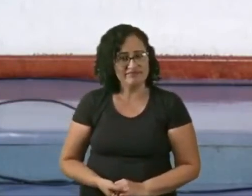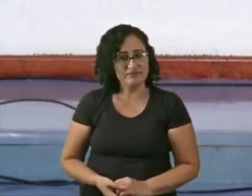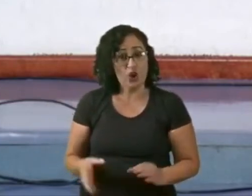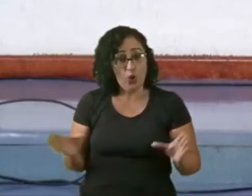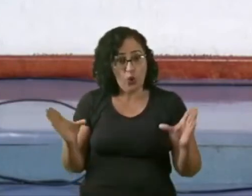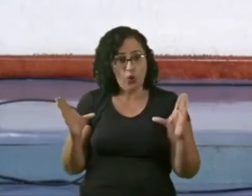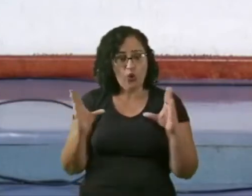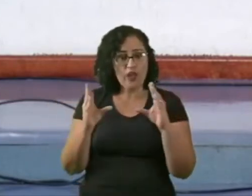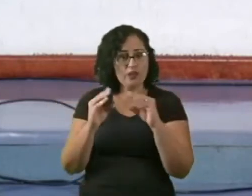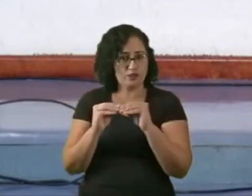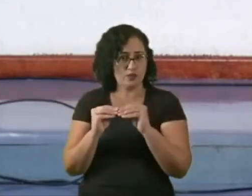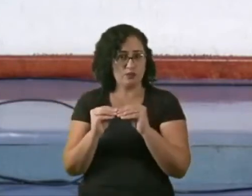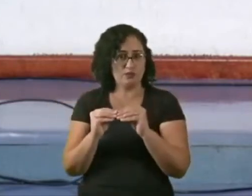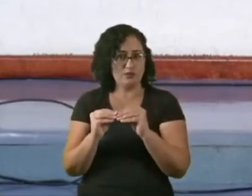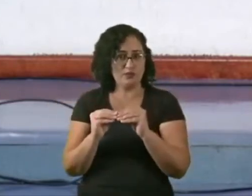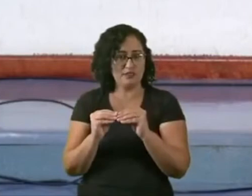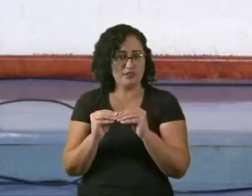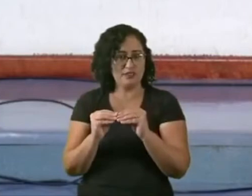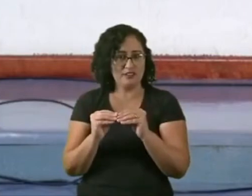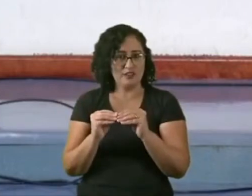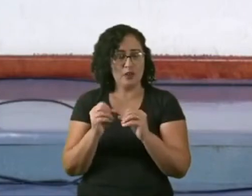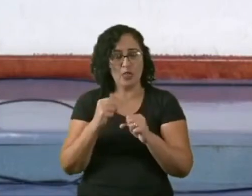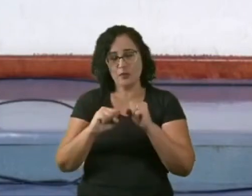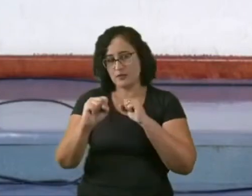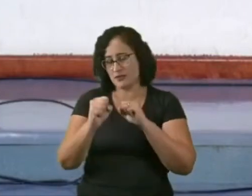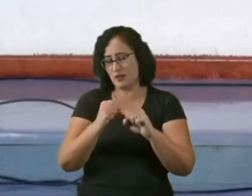Senhor, é melhor andar